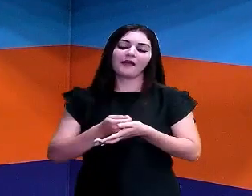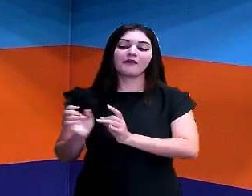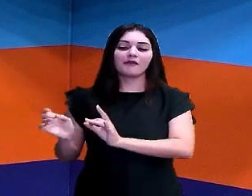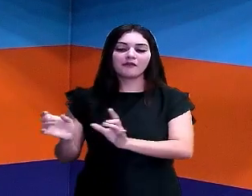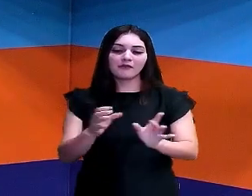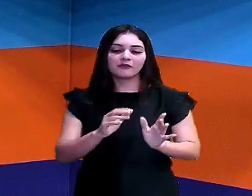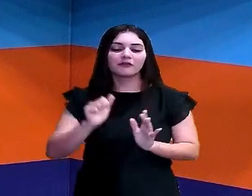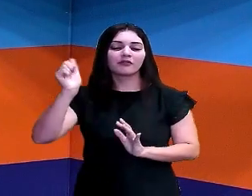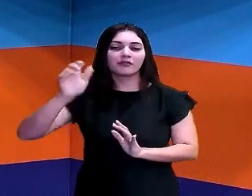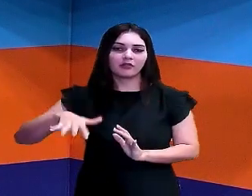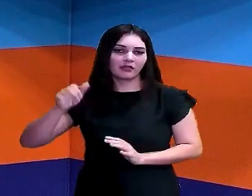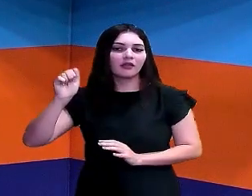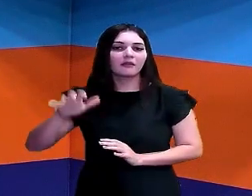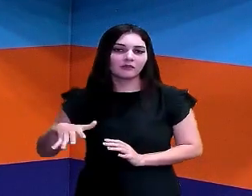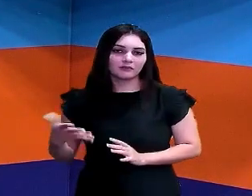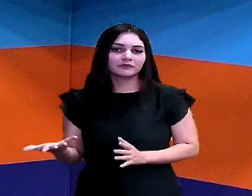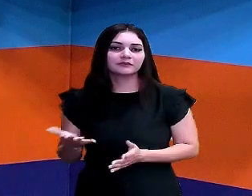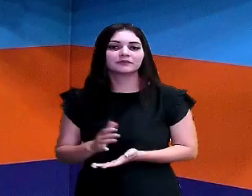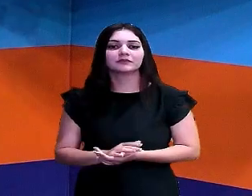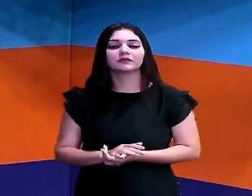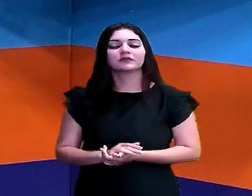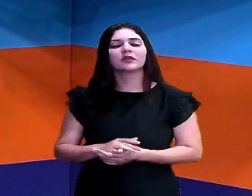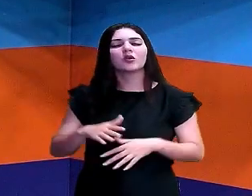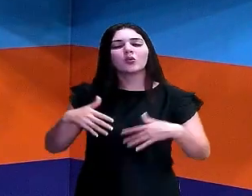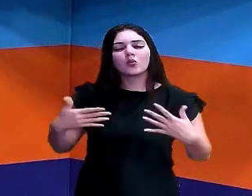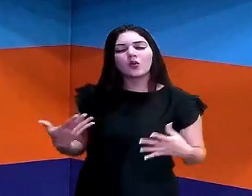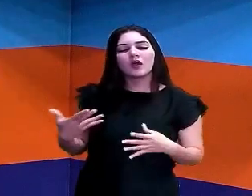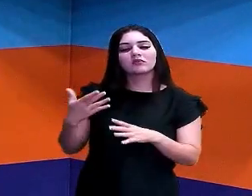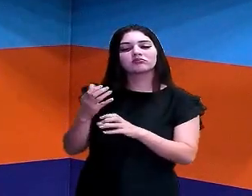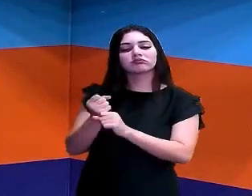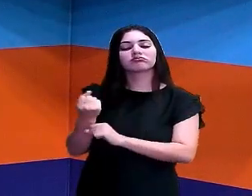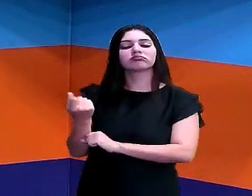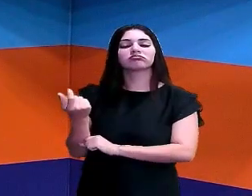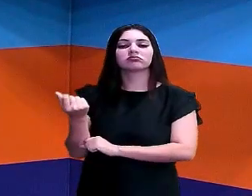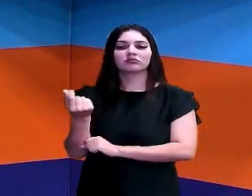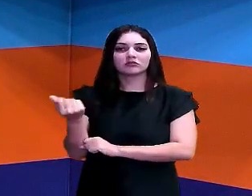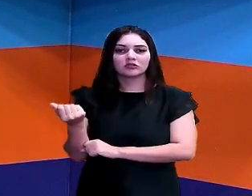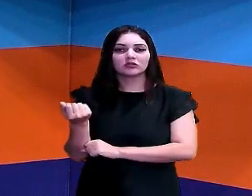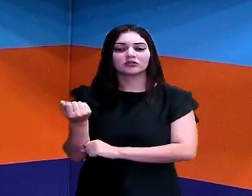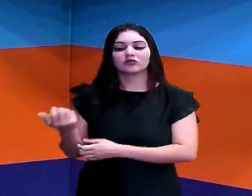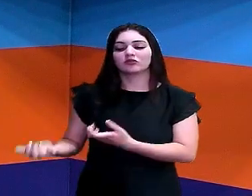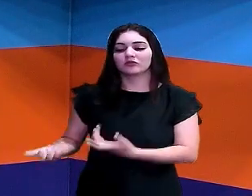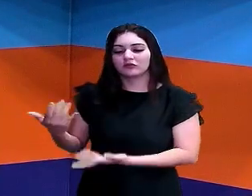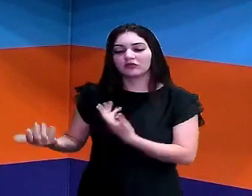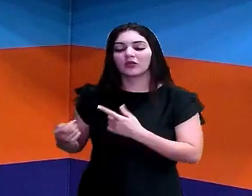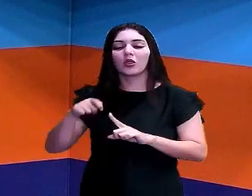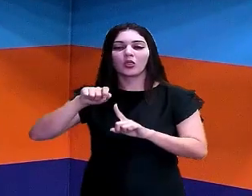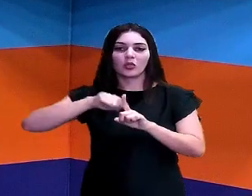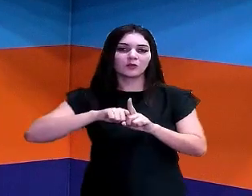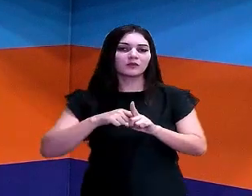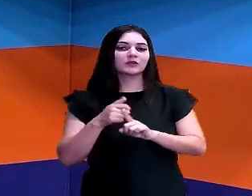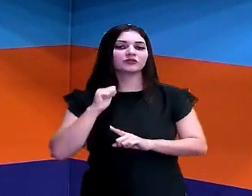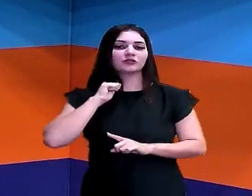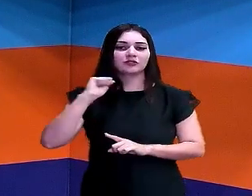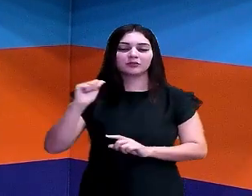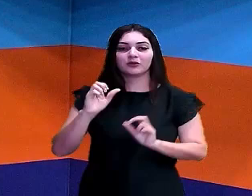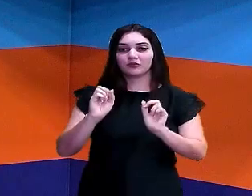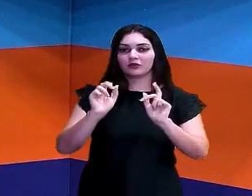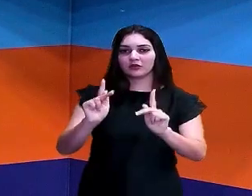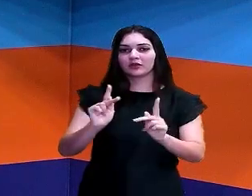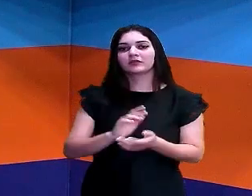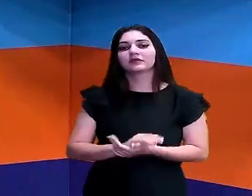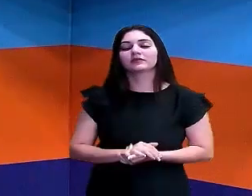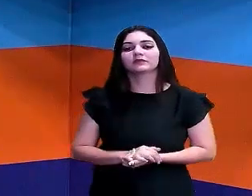para calcular esses 20%. E qual será o preço desse fogão após o reajuste no mês de abril? Beleza? Então, vamos